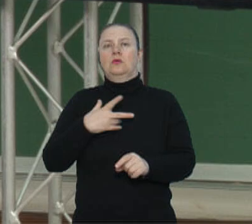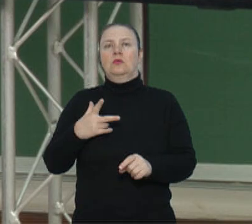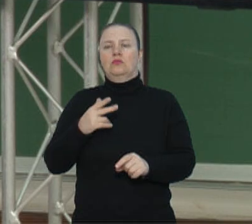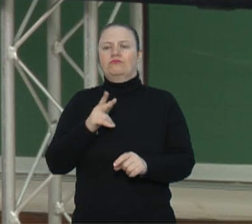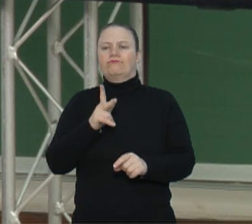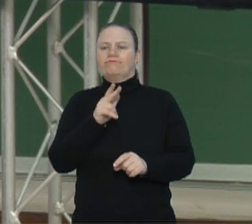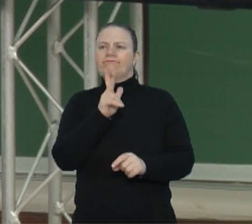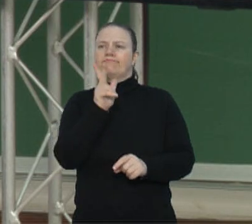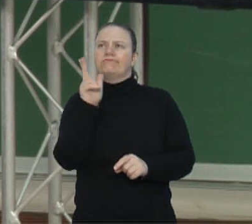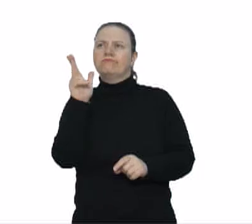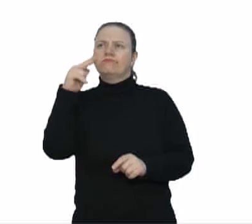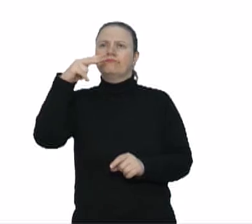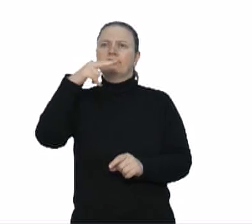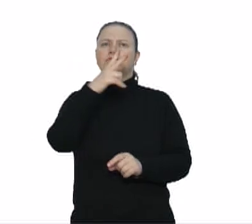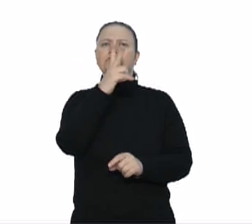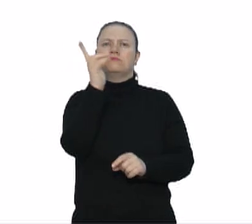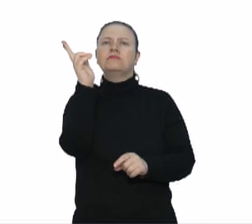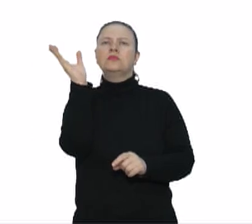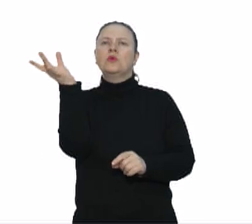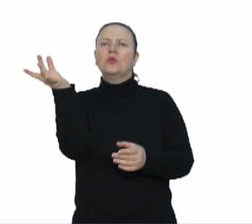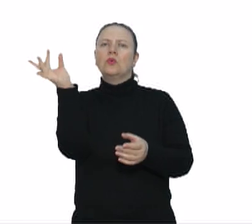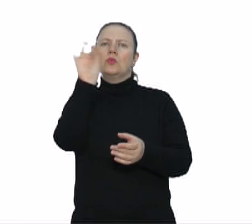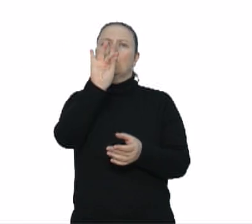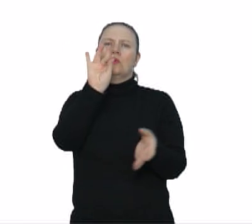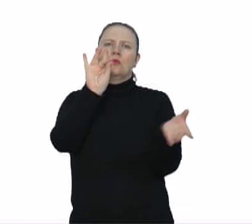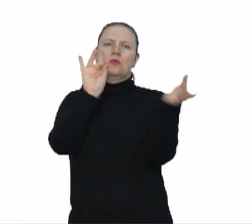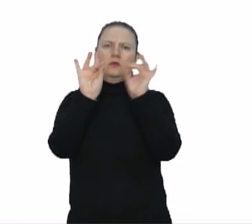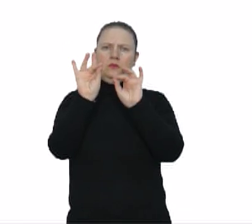esses vários elementos e inserir ali na obra.